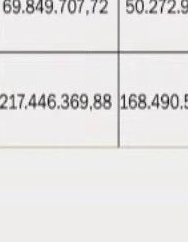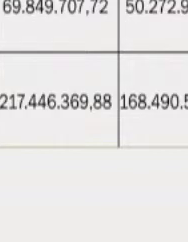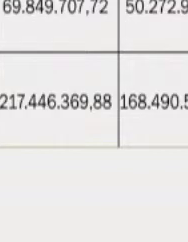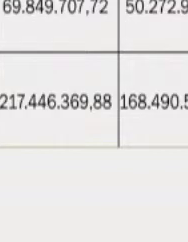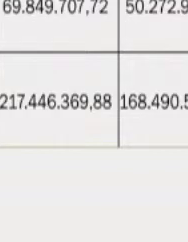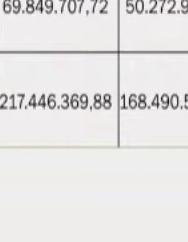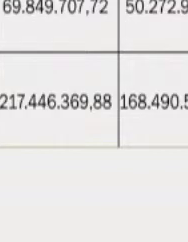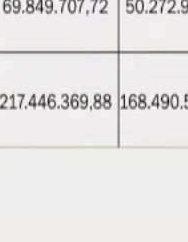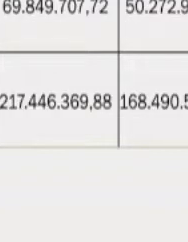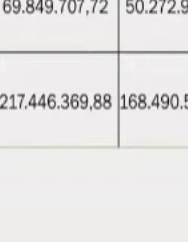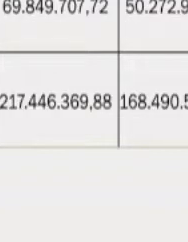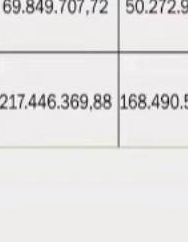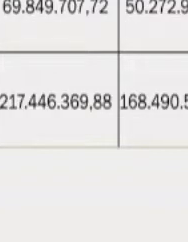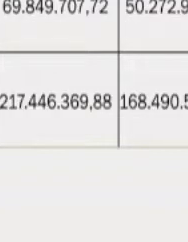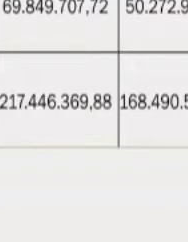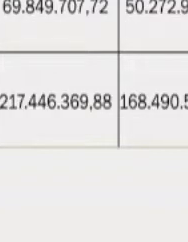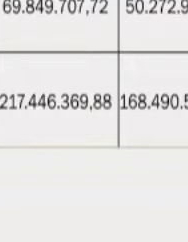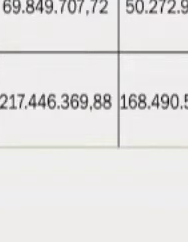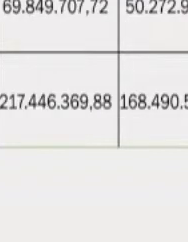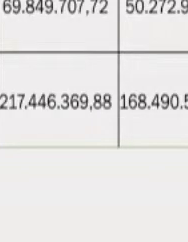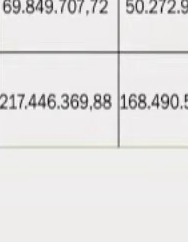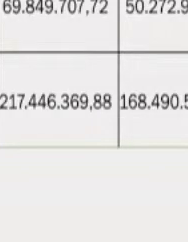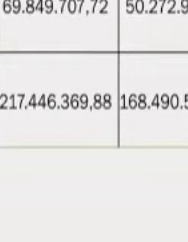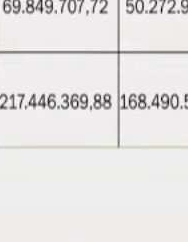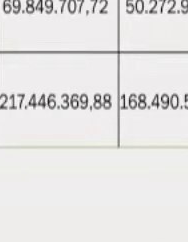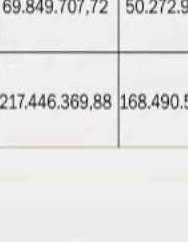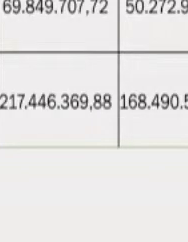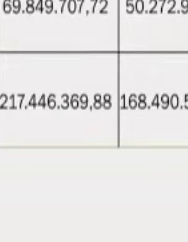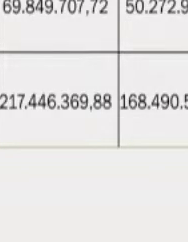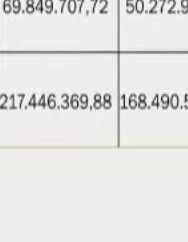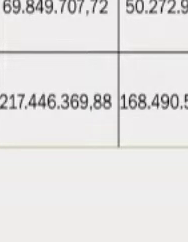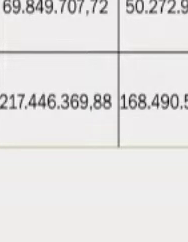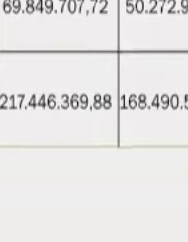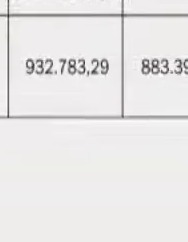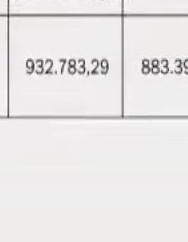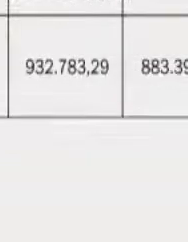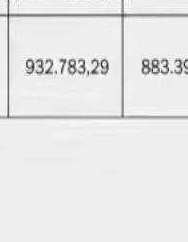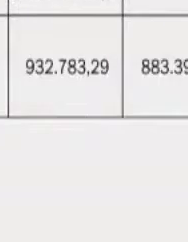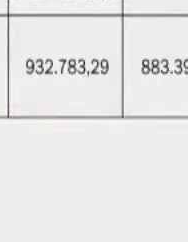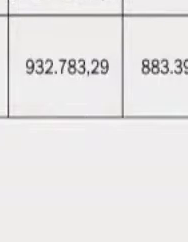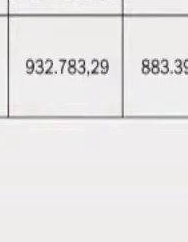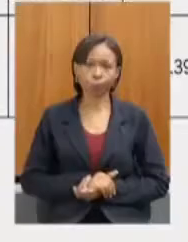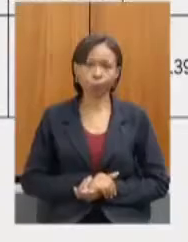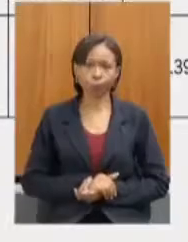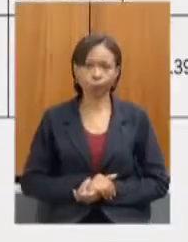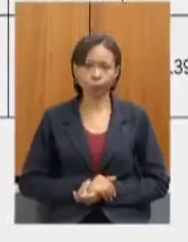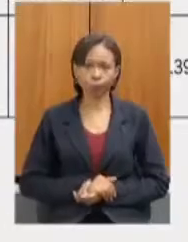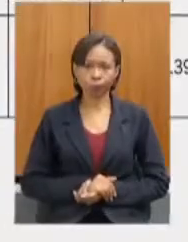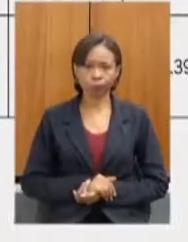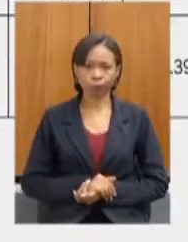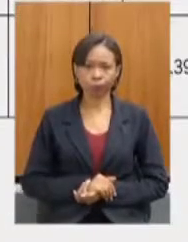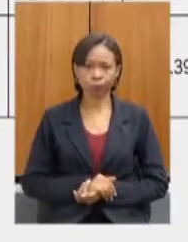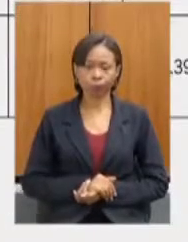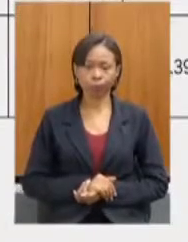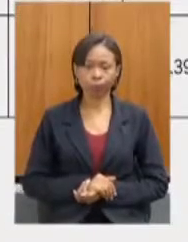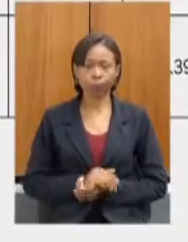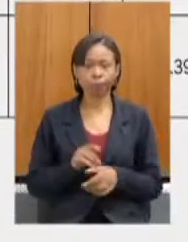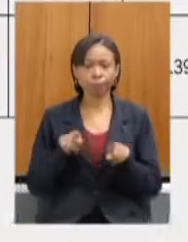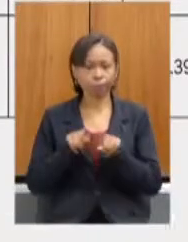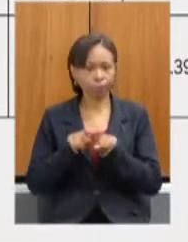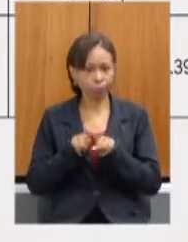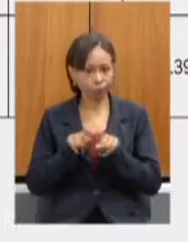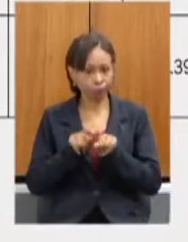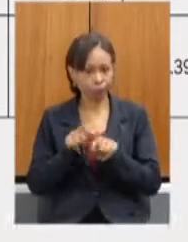com 168 milhões até agosto pode passar E além disso nós temos